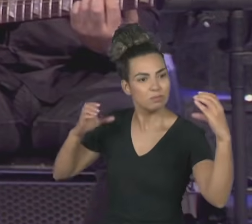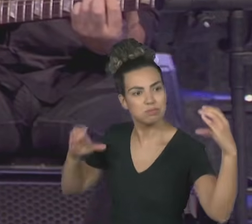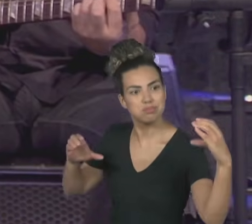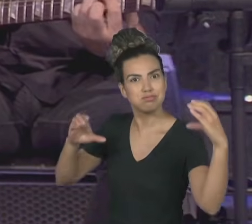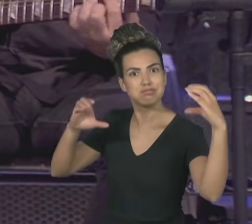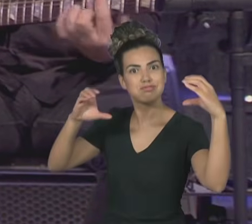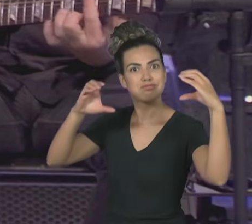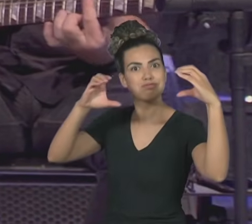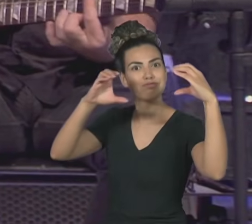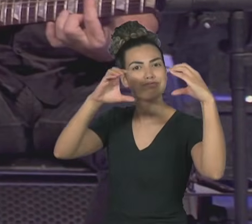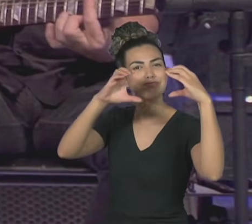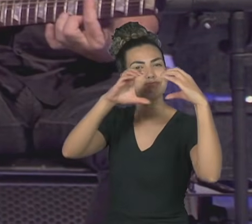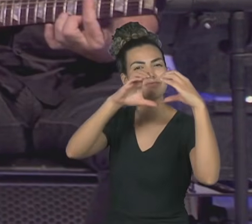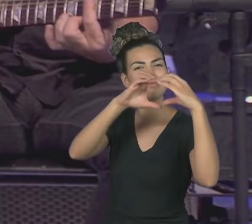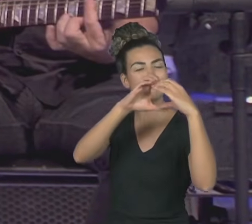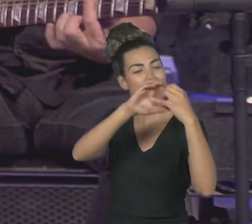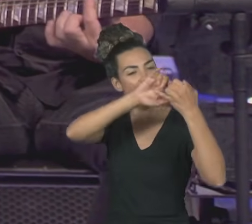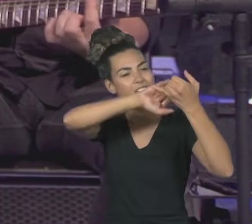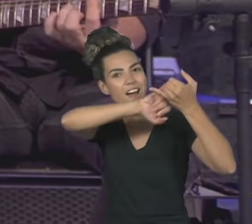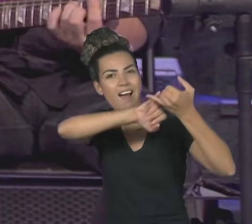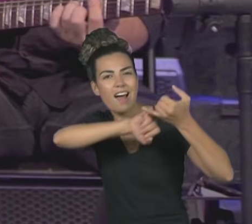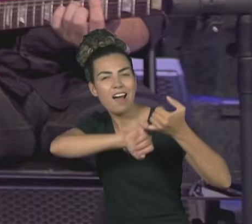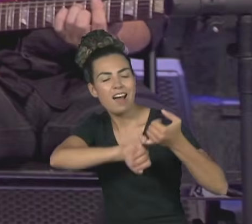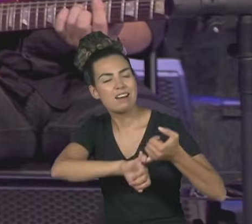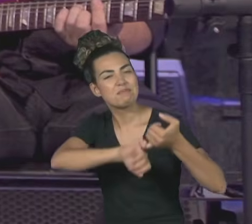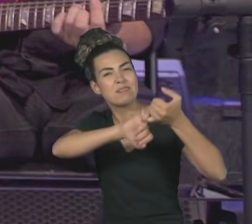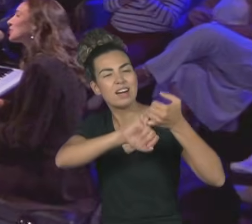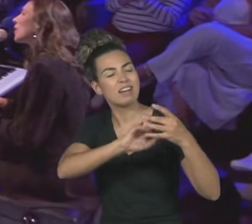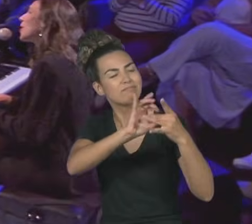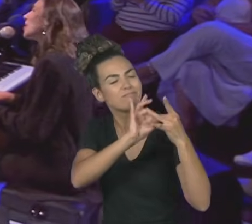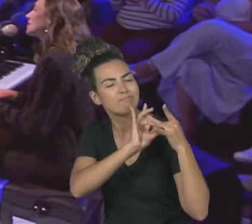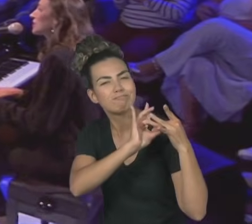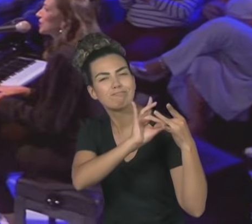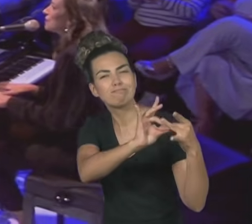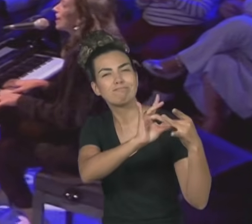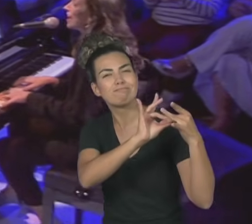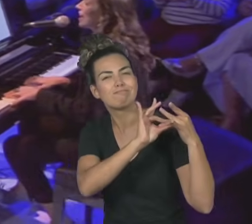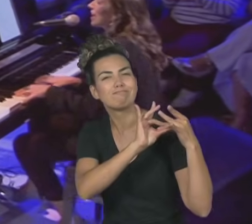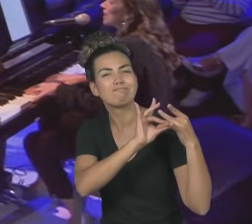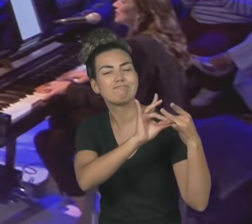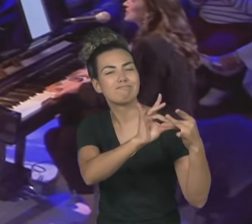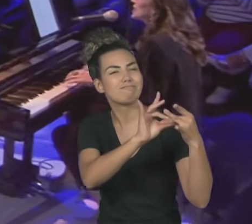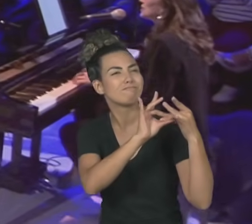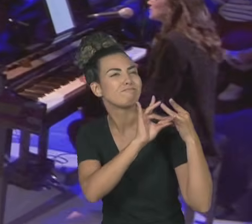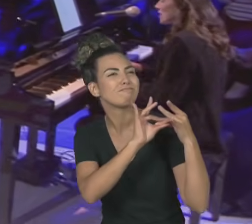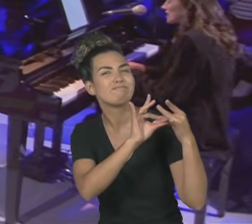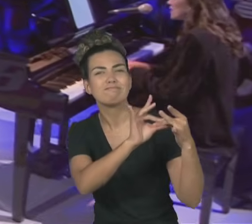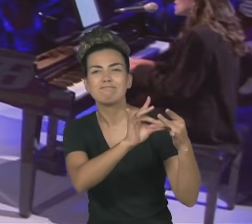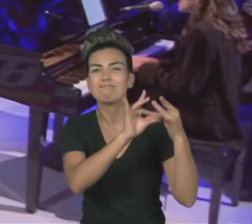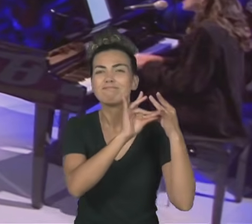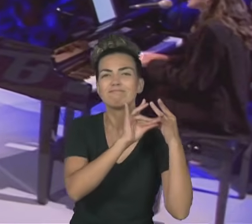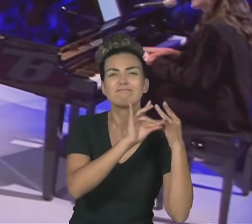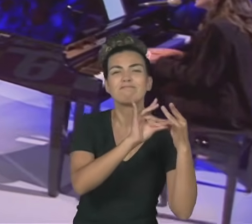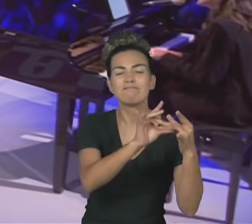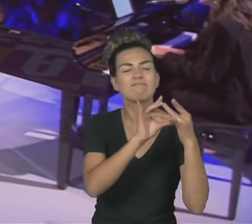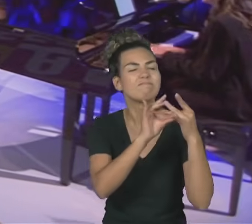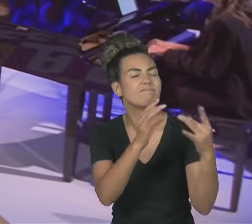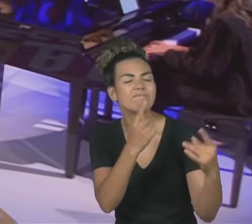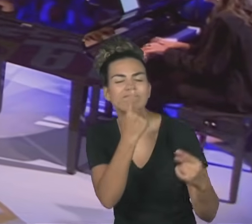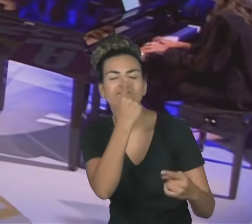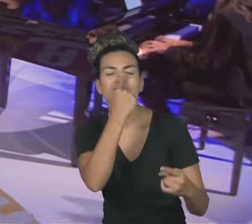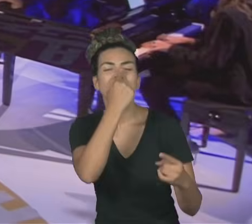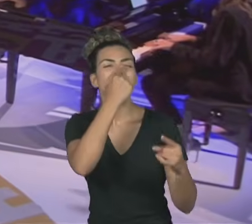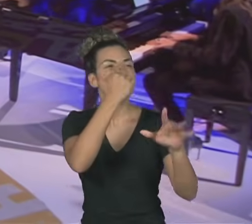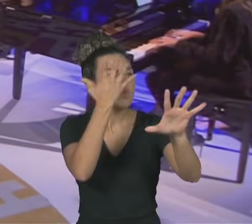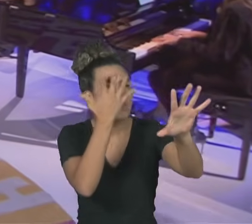metades da laranja, dois amantes, dois irmãos. Duas forças que